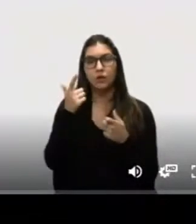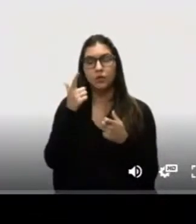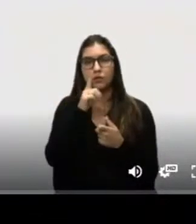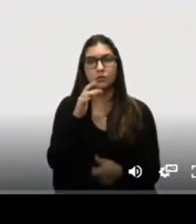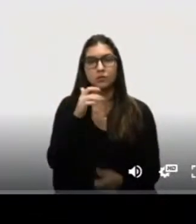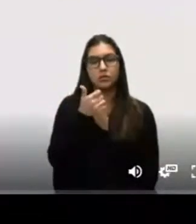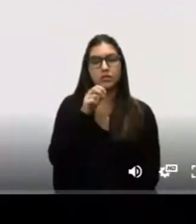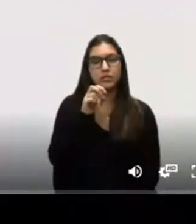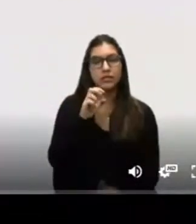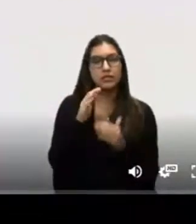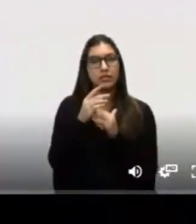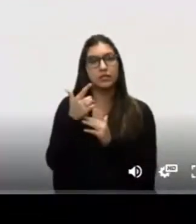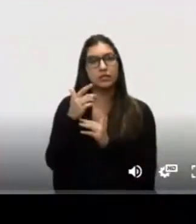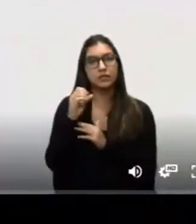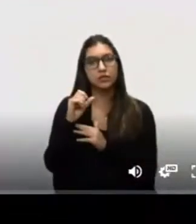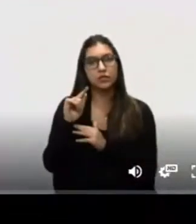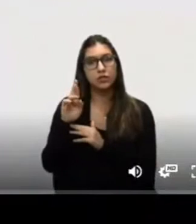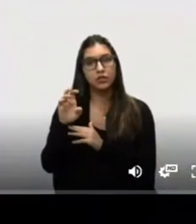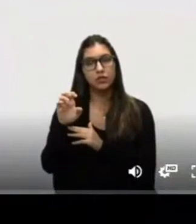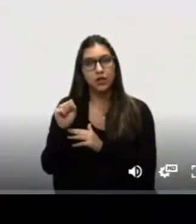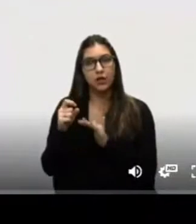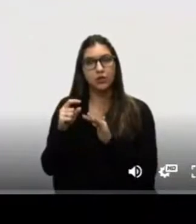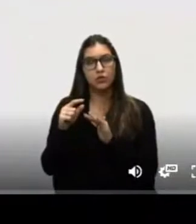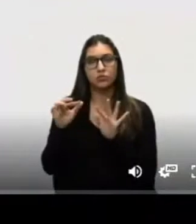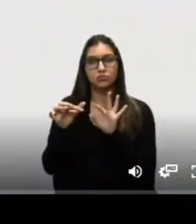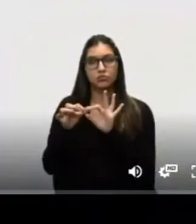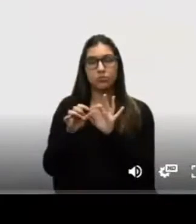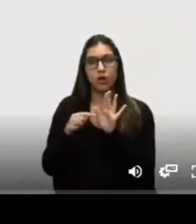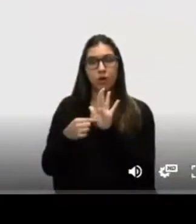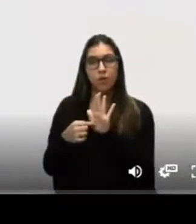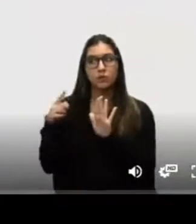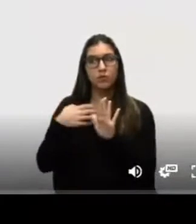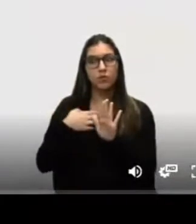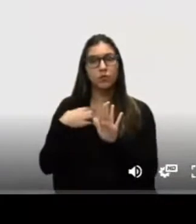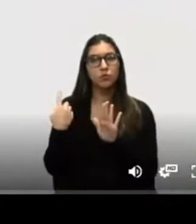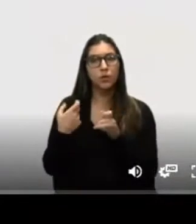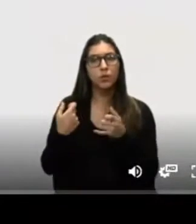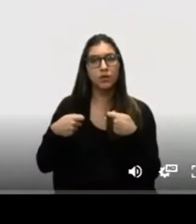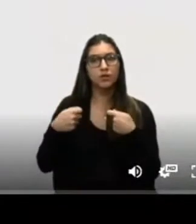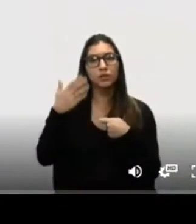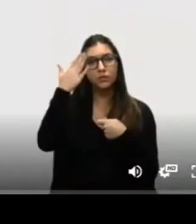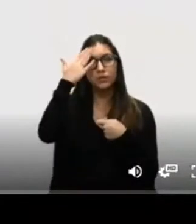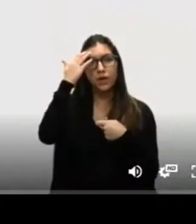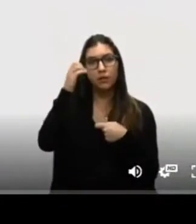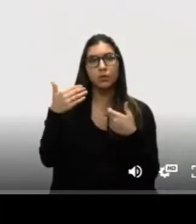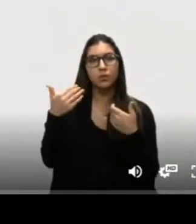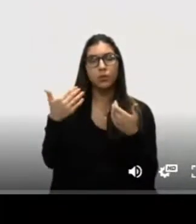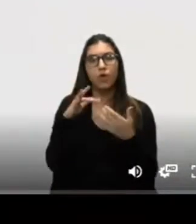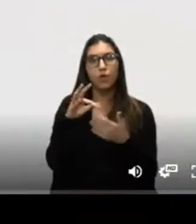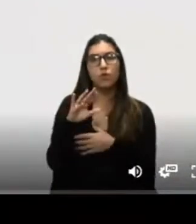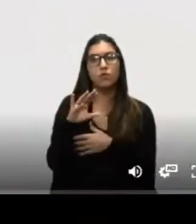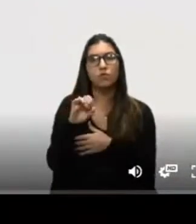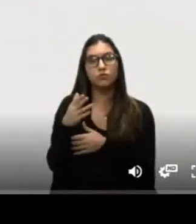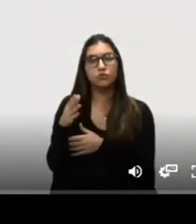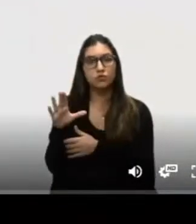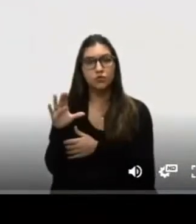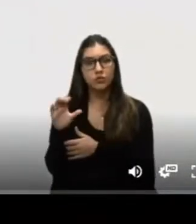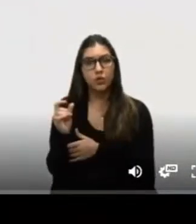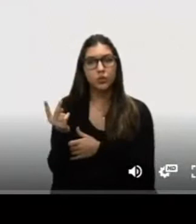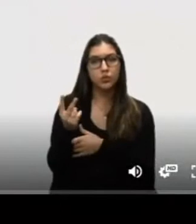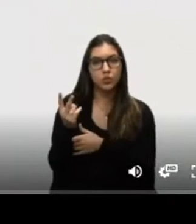15 a 20 graus abaixo do ponto de fusão da moto. Para não perder Desse tempo. modo, nós precisamos saber o ponto de fusão dos